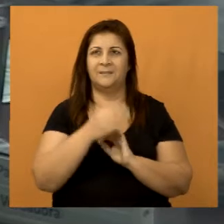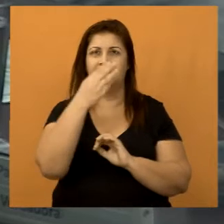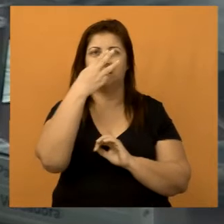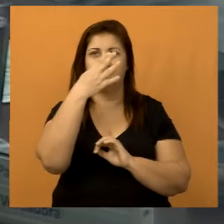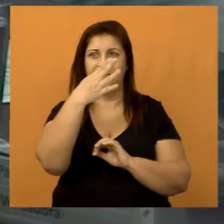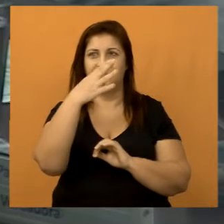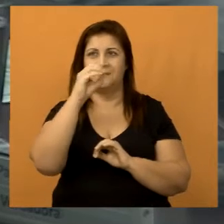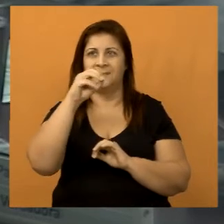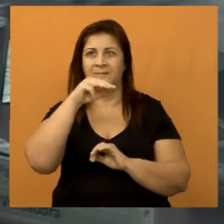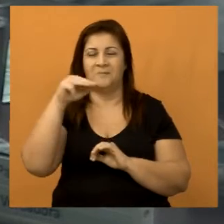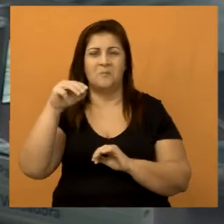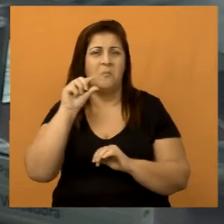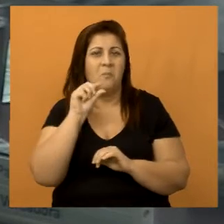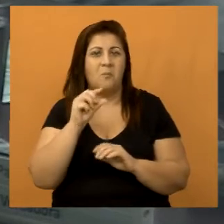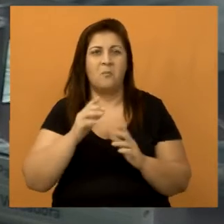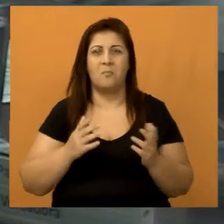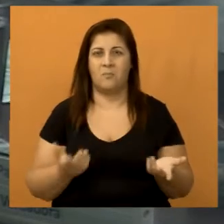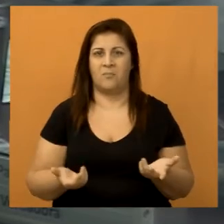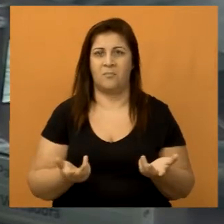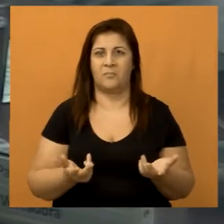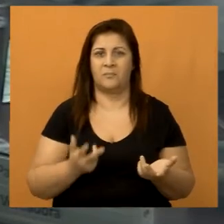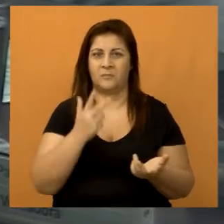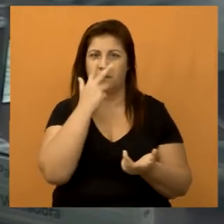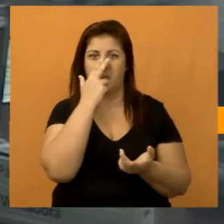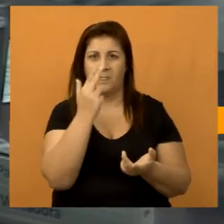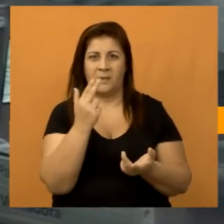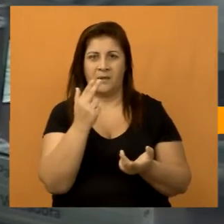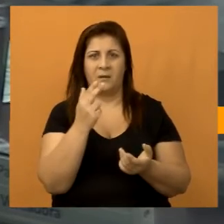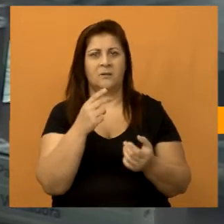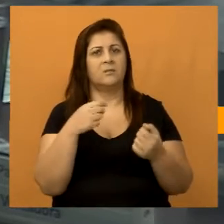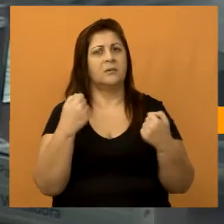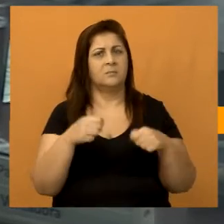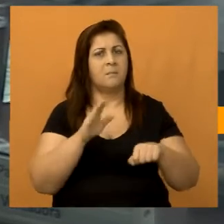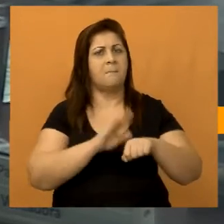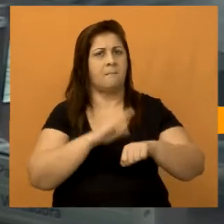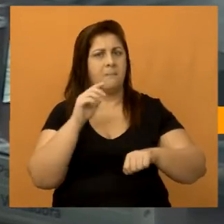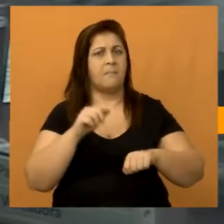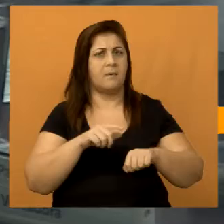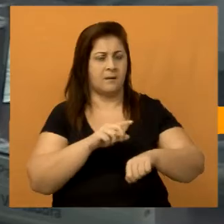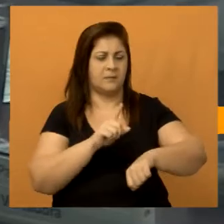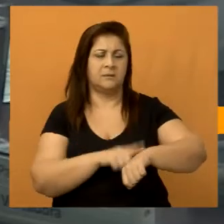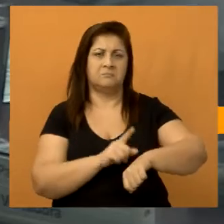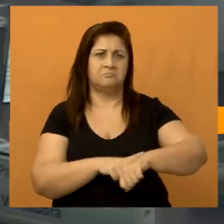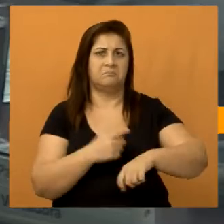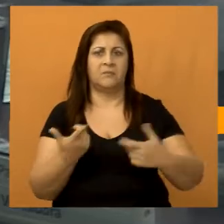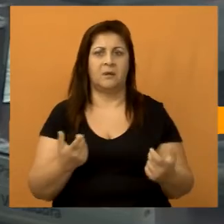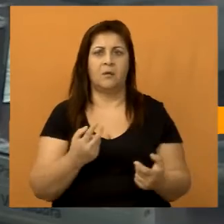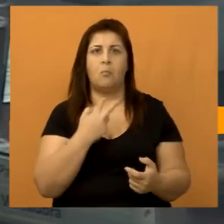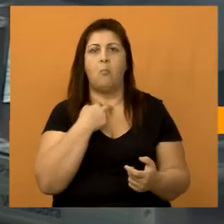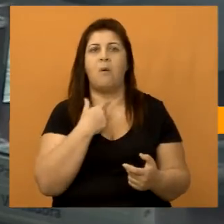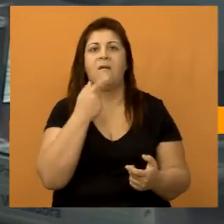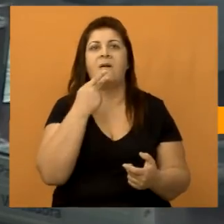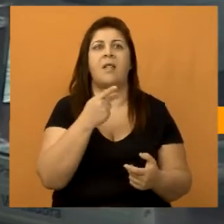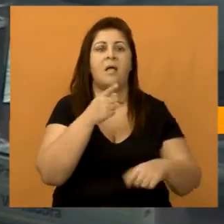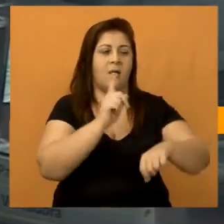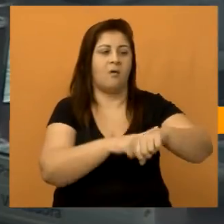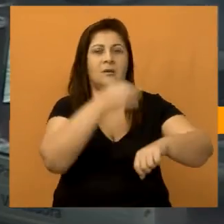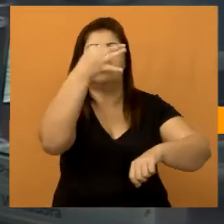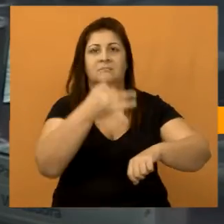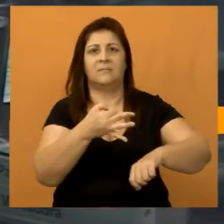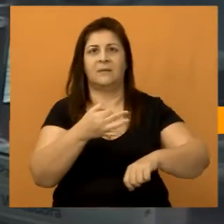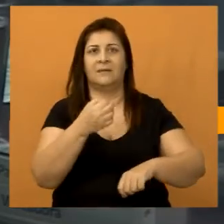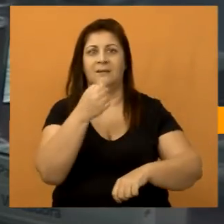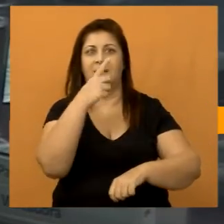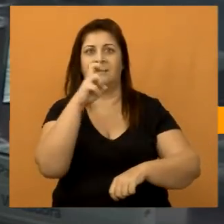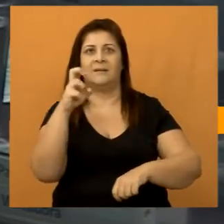que uma situação para um tempo indefinido, né, de discussão, assim. Não dá nem para determinar a hora. Vai 15 minutos,